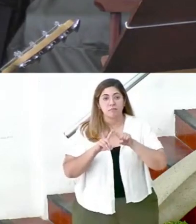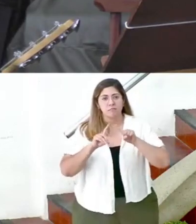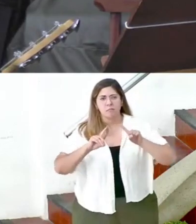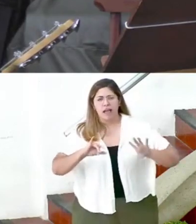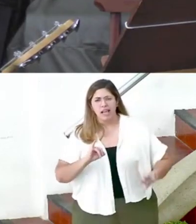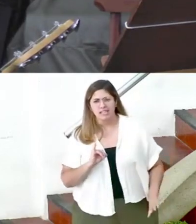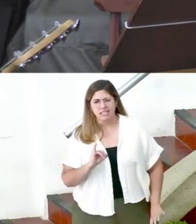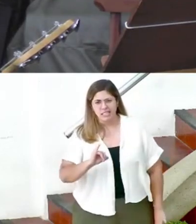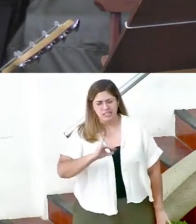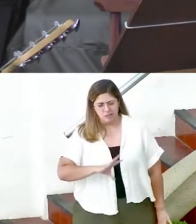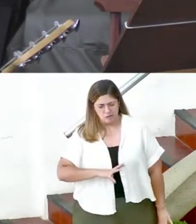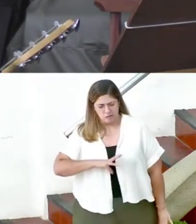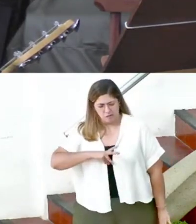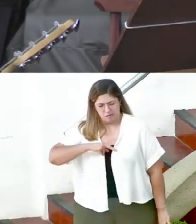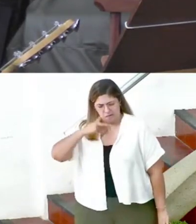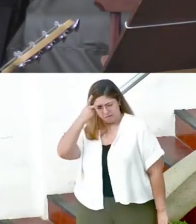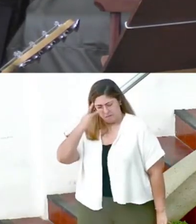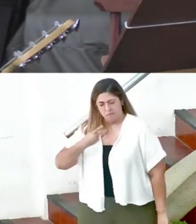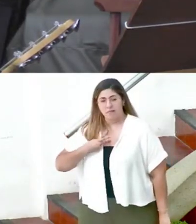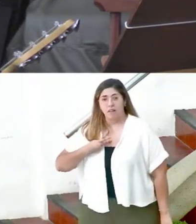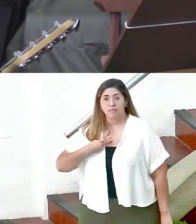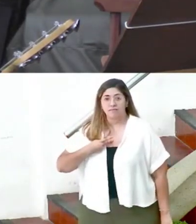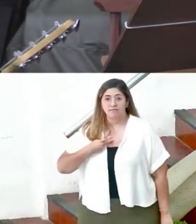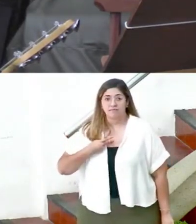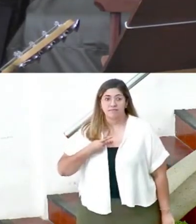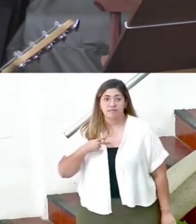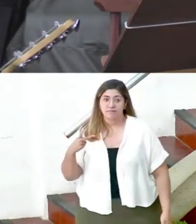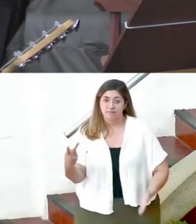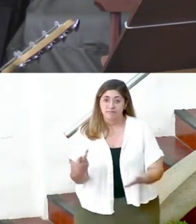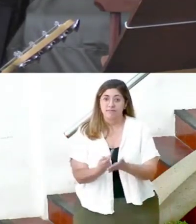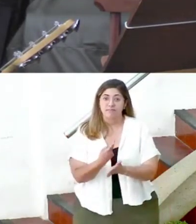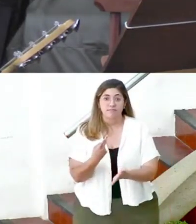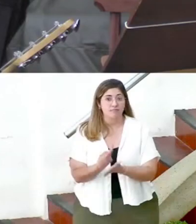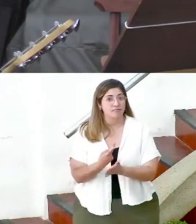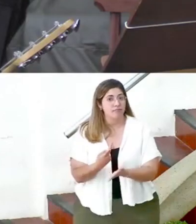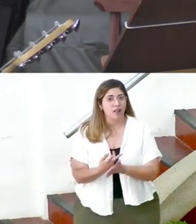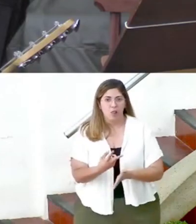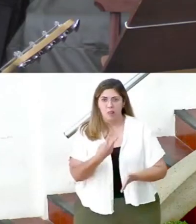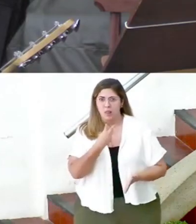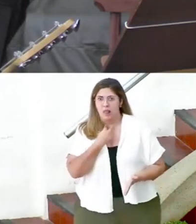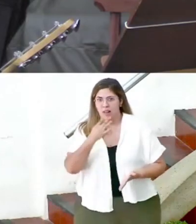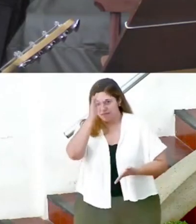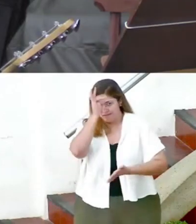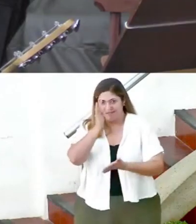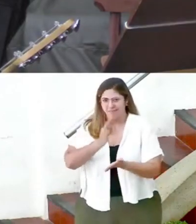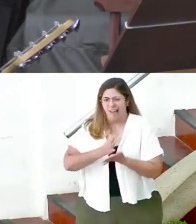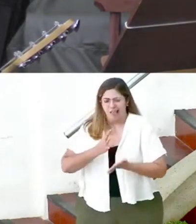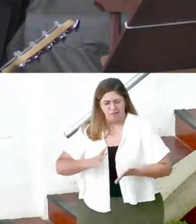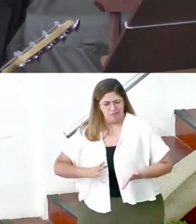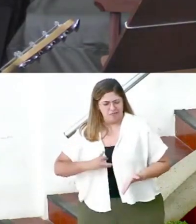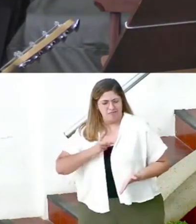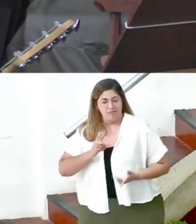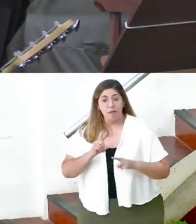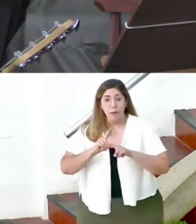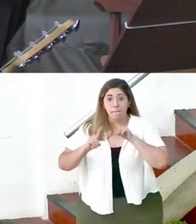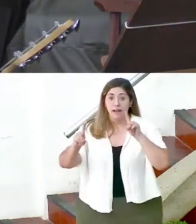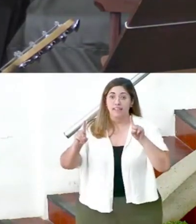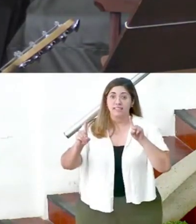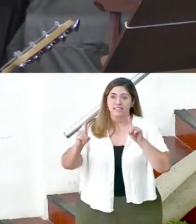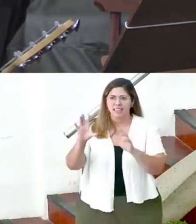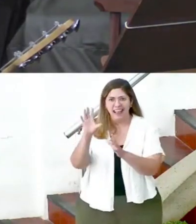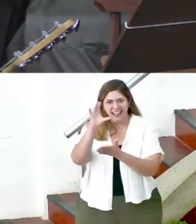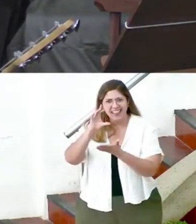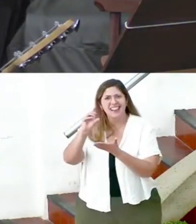orgulhasse de alguma coisa, se ela se alegrasse de alguma coisa, não deveria ser da sua fé, mas do que Deus havia feito,